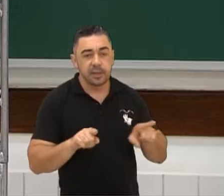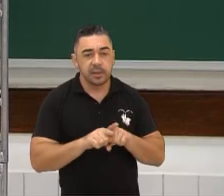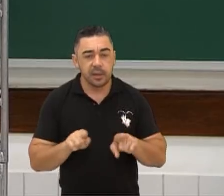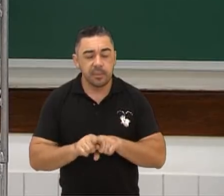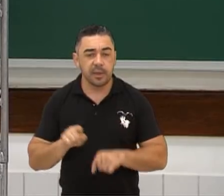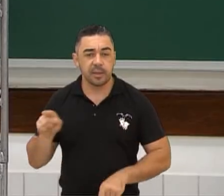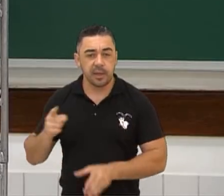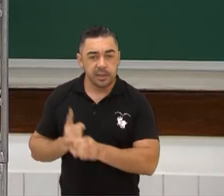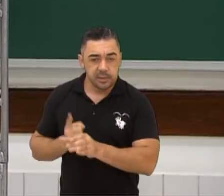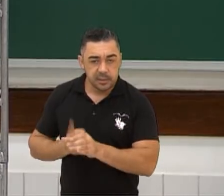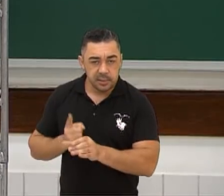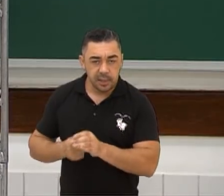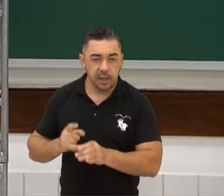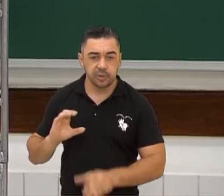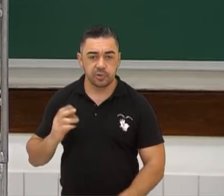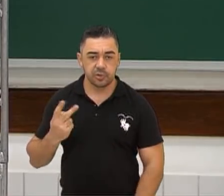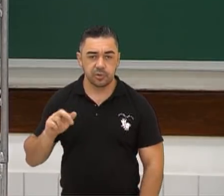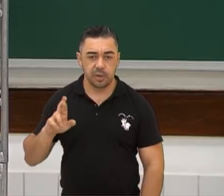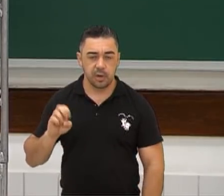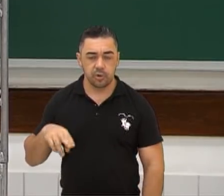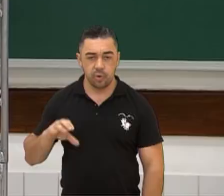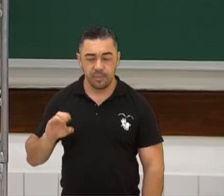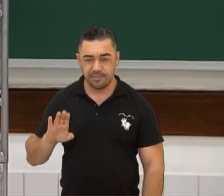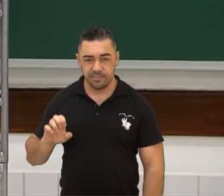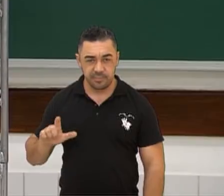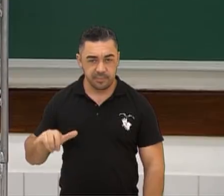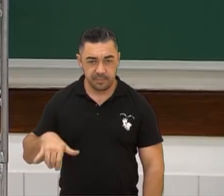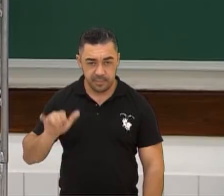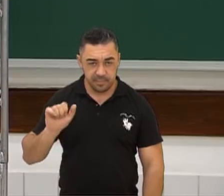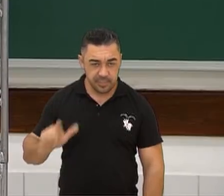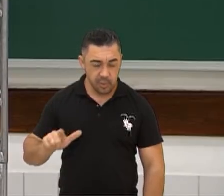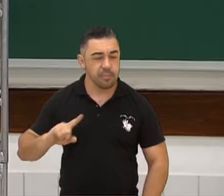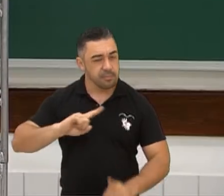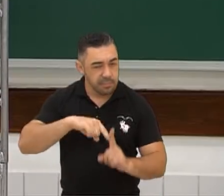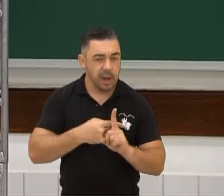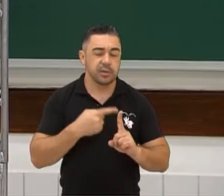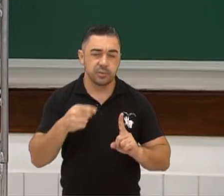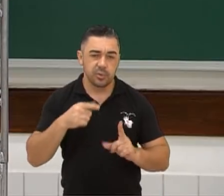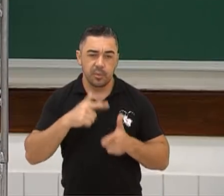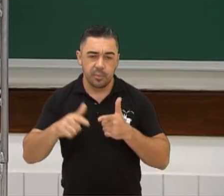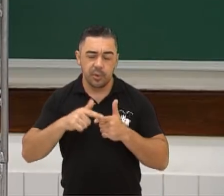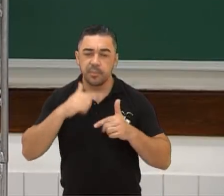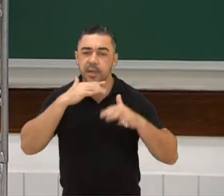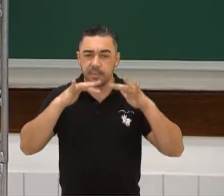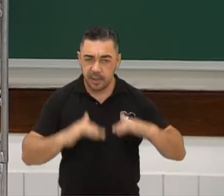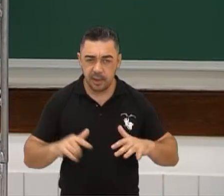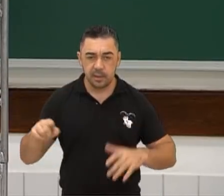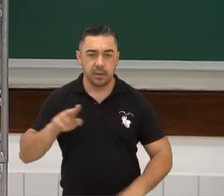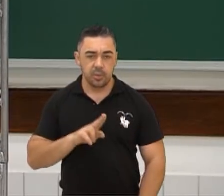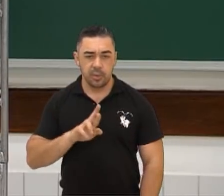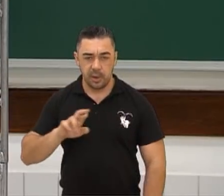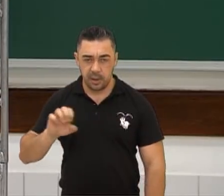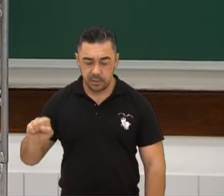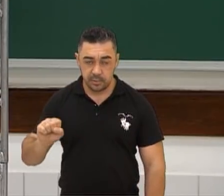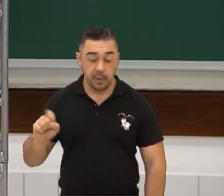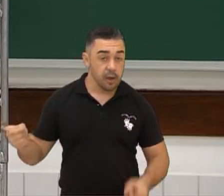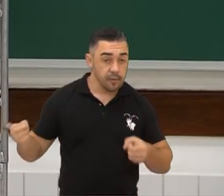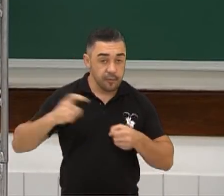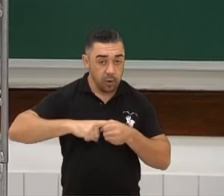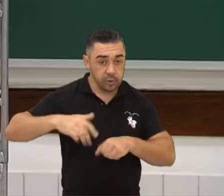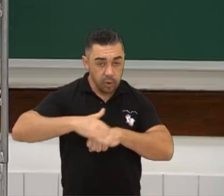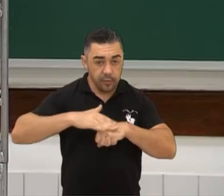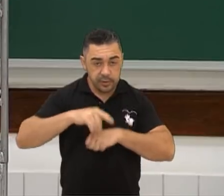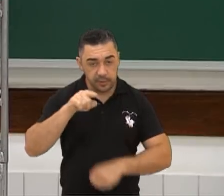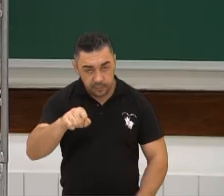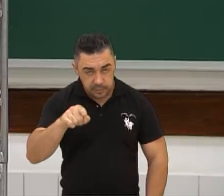de Chernobyl em 86 foi mais um elemento dessa crise na União Soviética. A gente volta a conversar